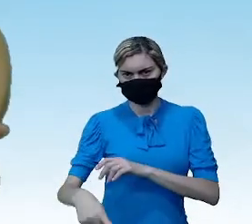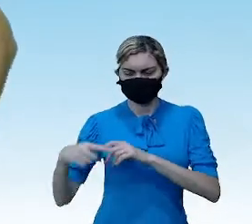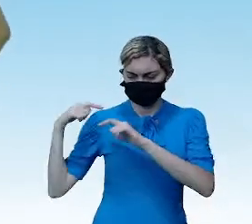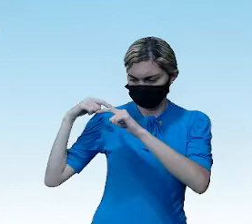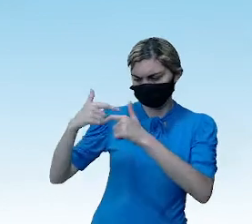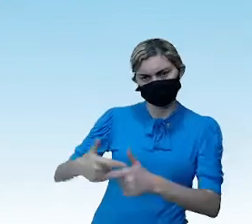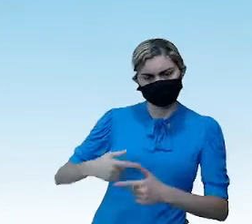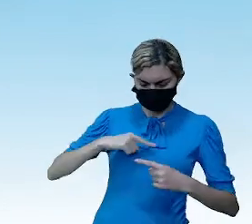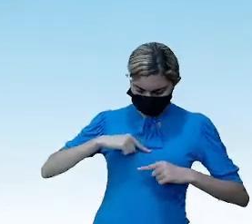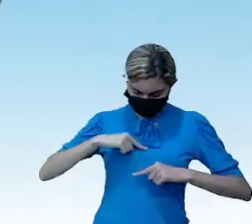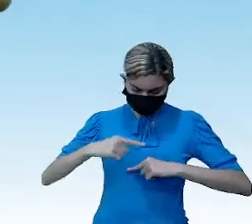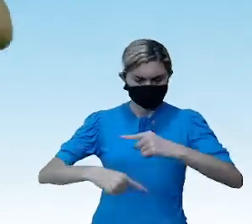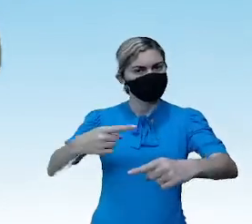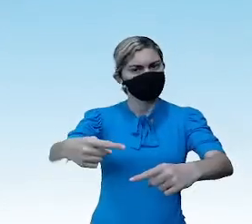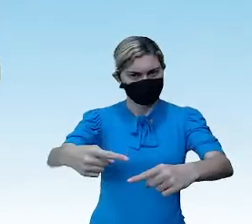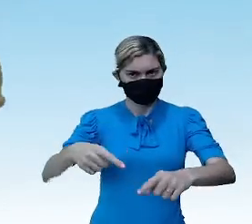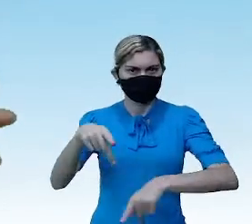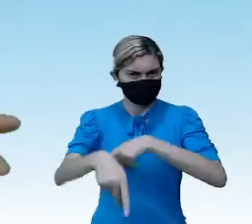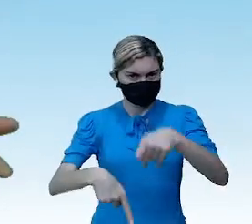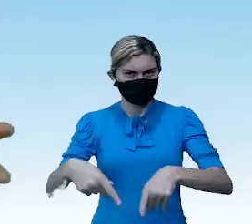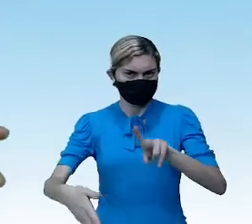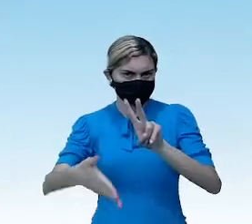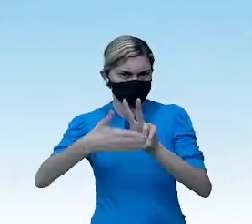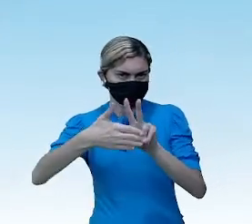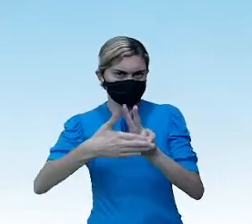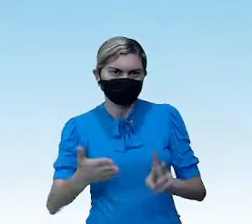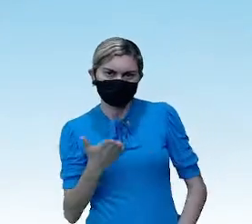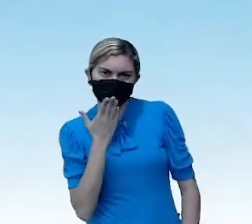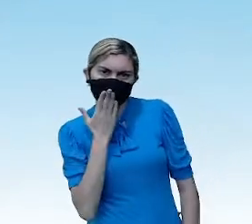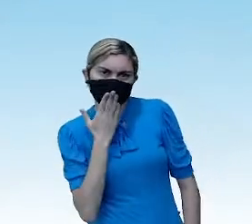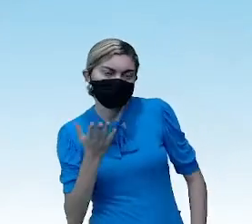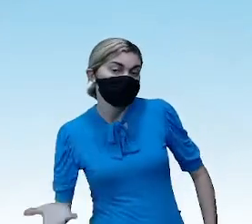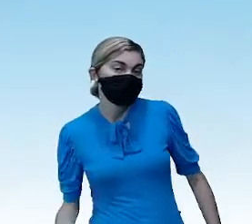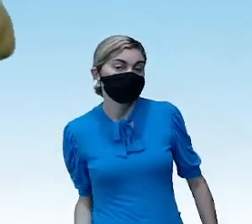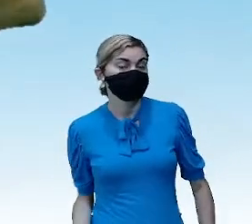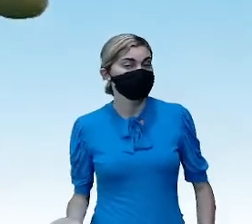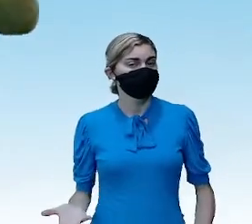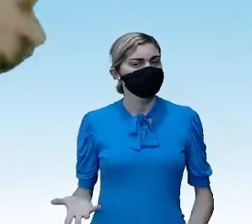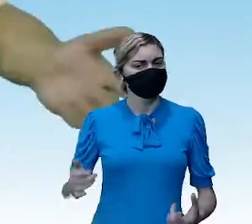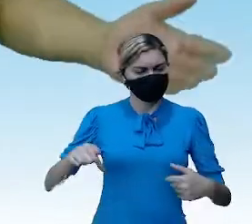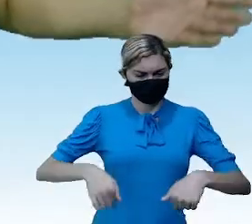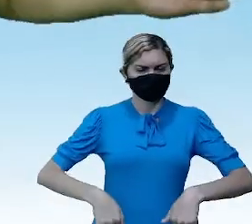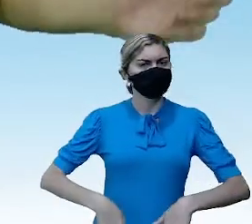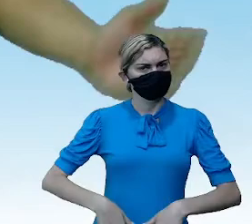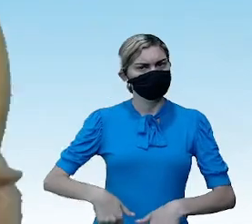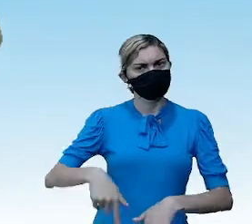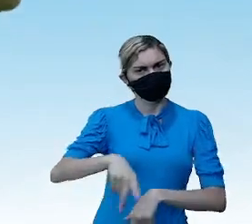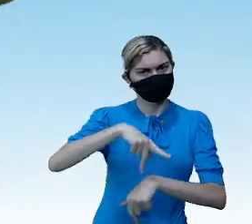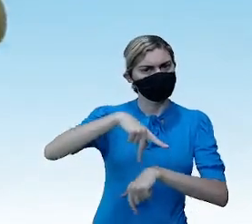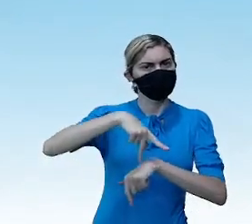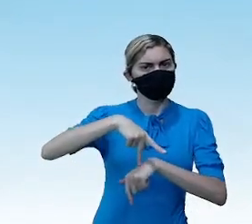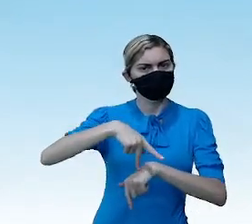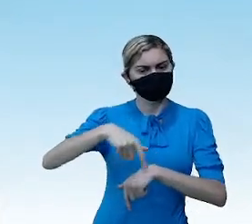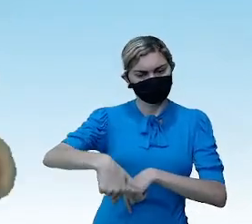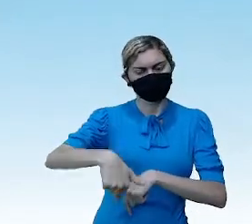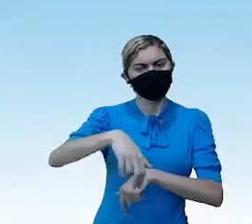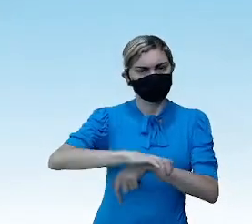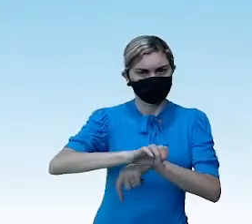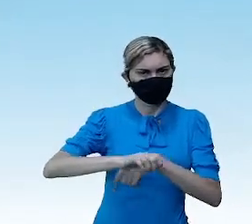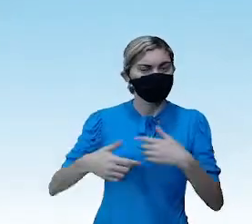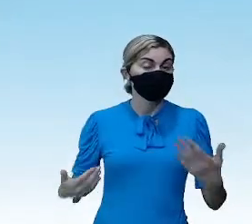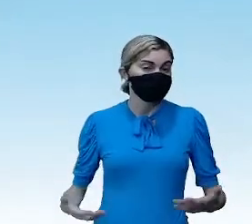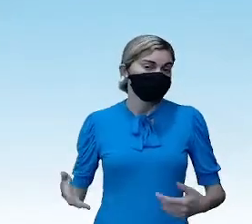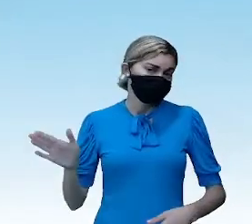ascendentes, que descendem dos povos indígenas, dos povos originais aqui do nosso país, do nosso estado?